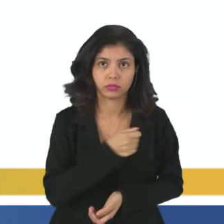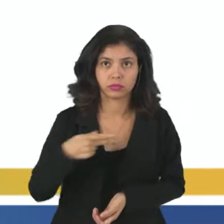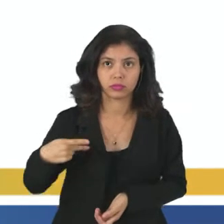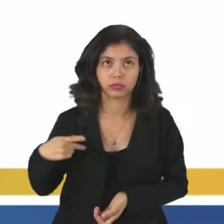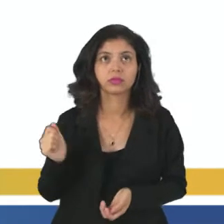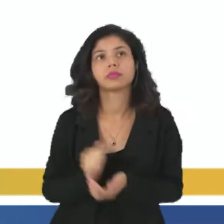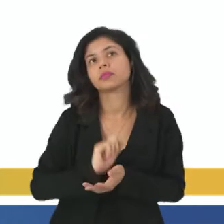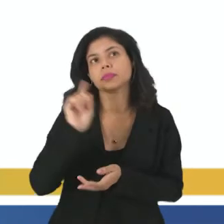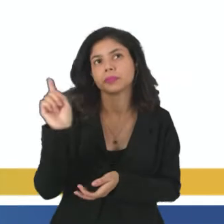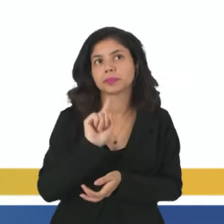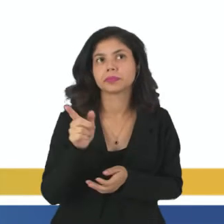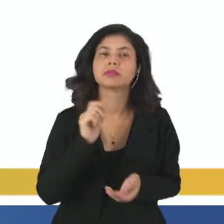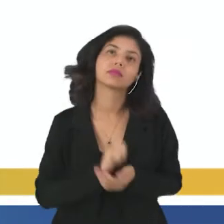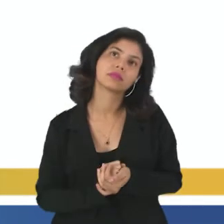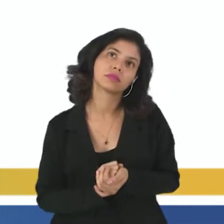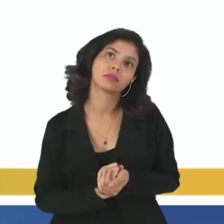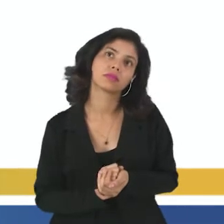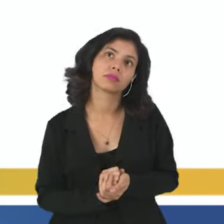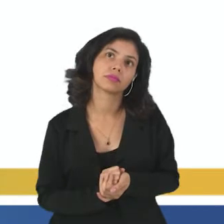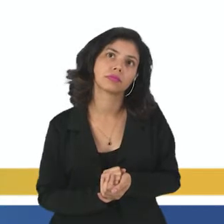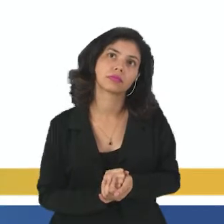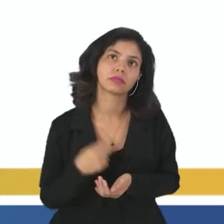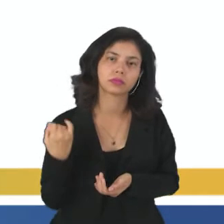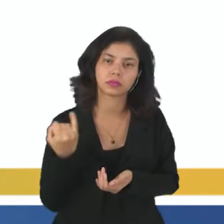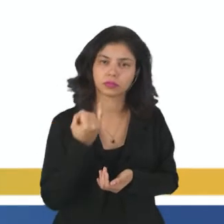e não aquele luxo